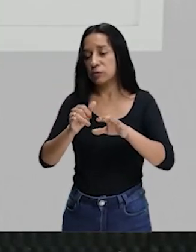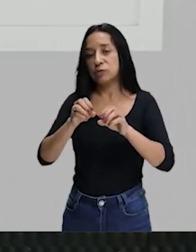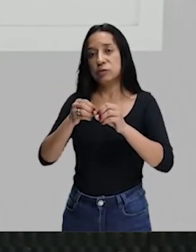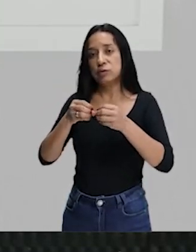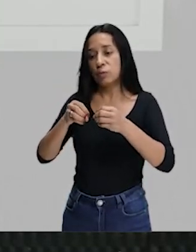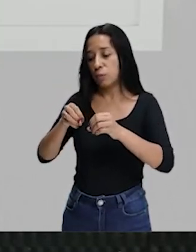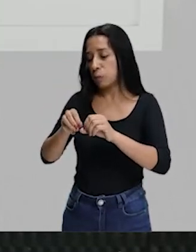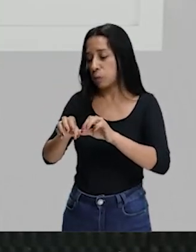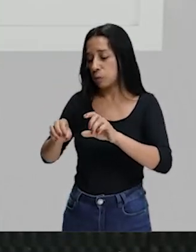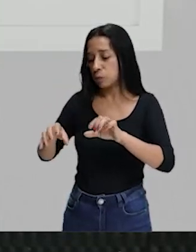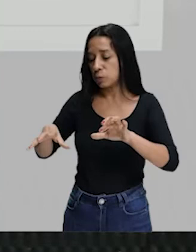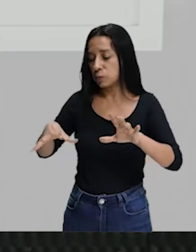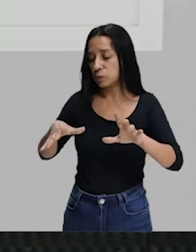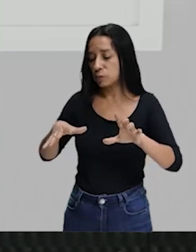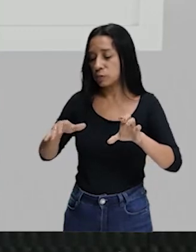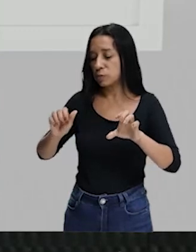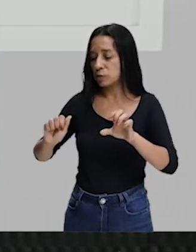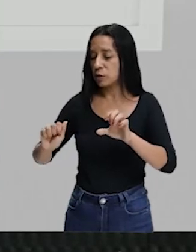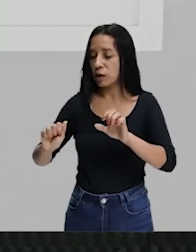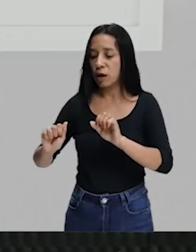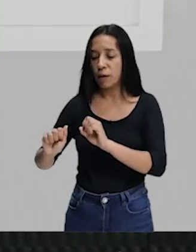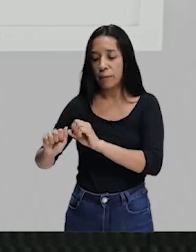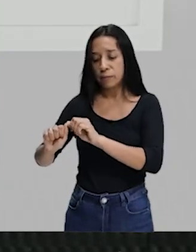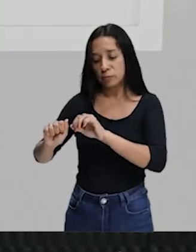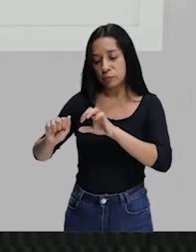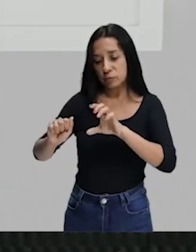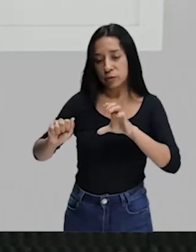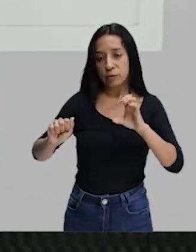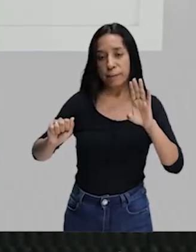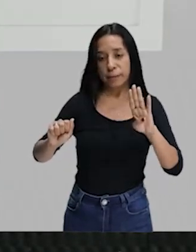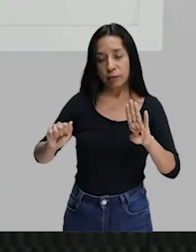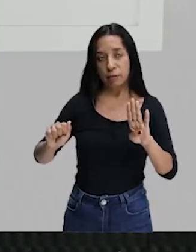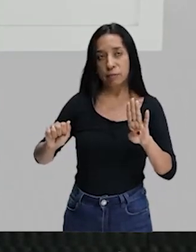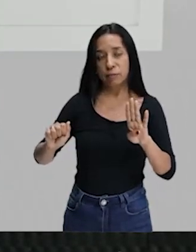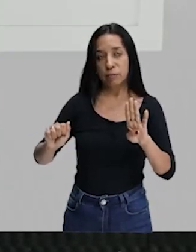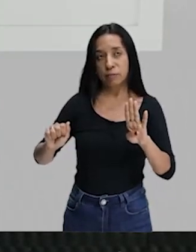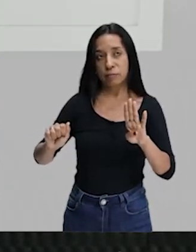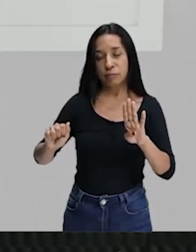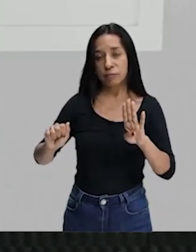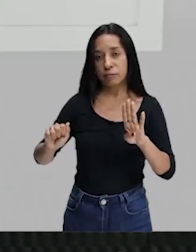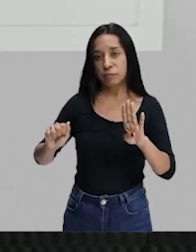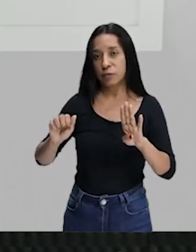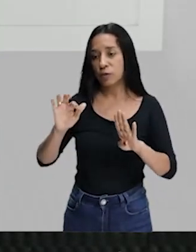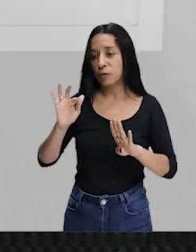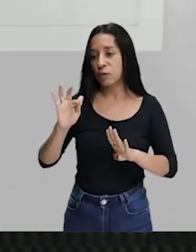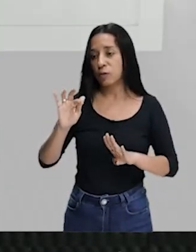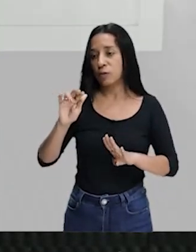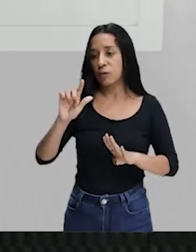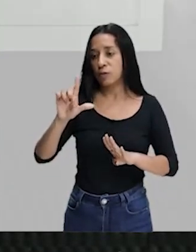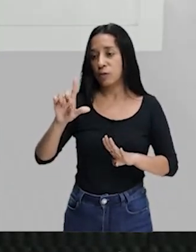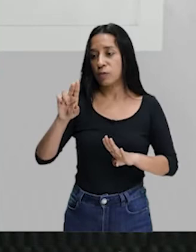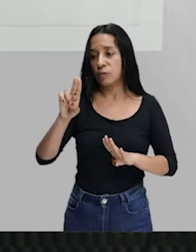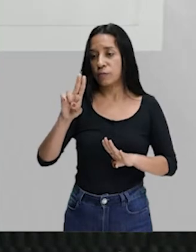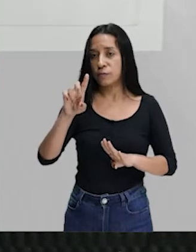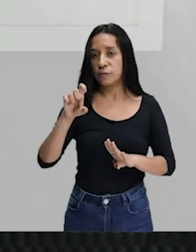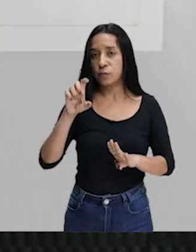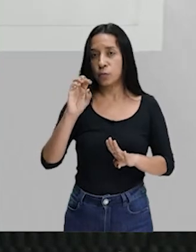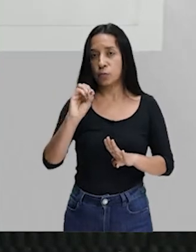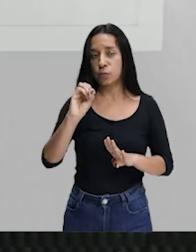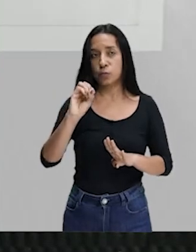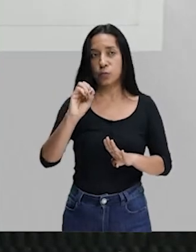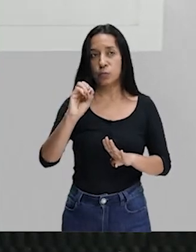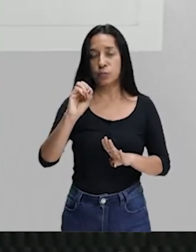da extremidade A para a extremidade B. Então o que acontece é o fluxo, que nós vamos apresentar por esta letrinha aqui,